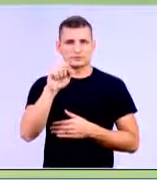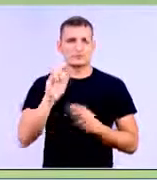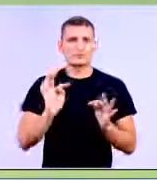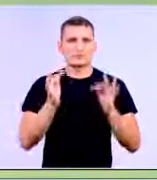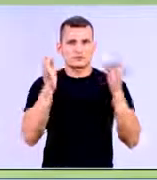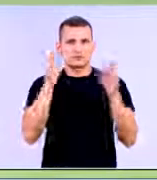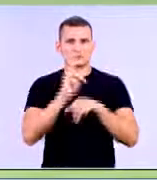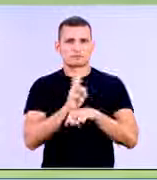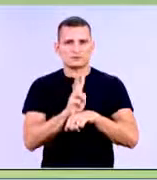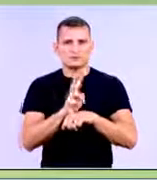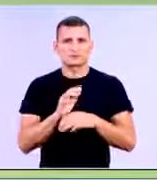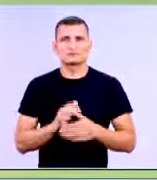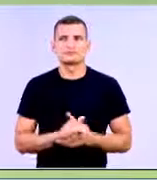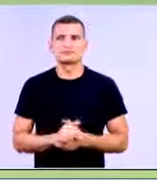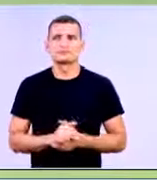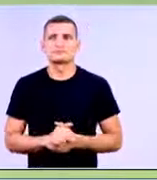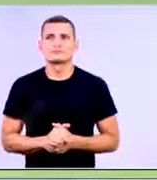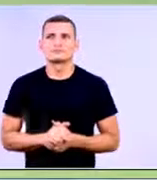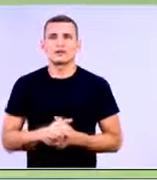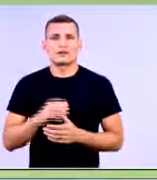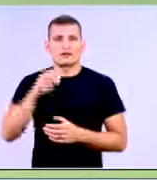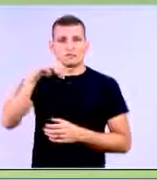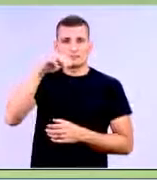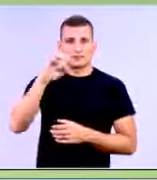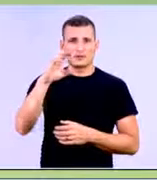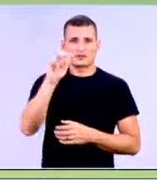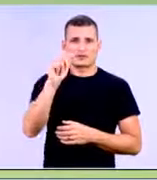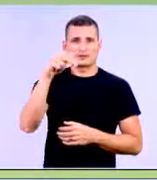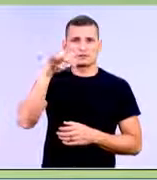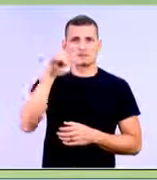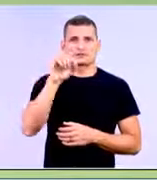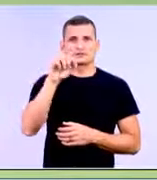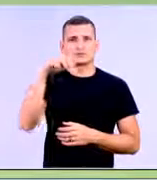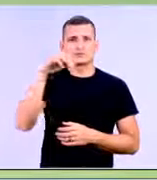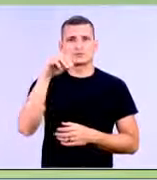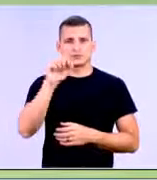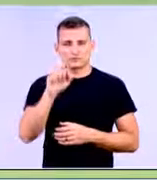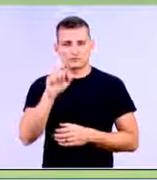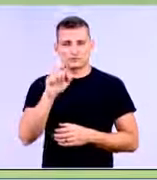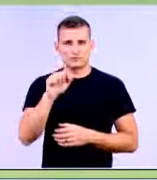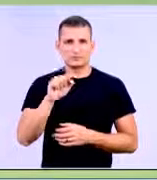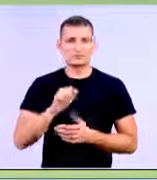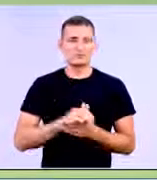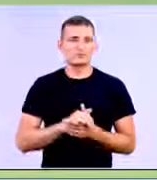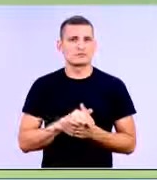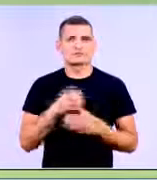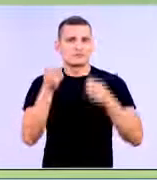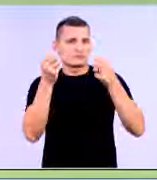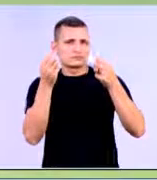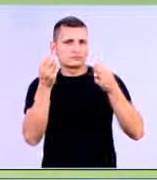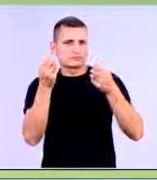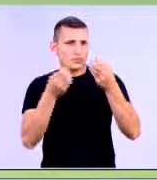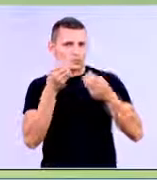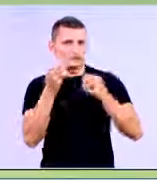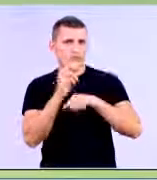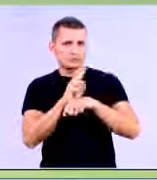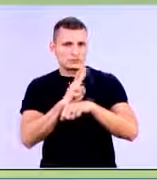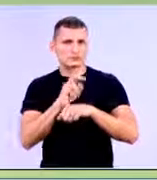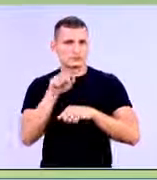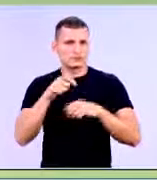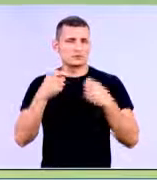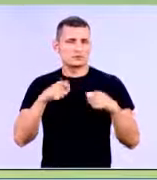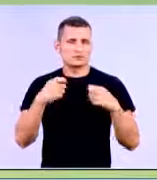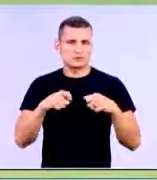de segurança. Esses mecanismos, né, geralmente quando se fala aqui em segurança, eles são